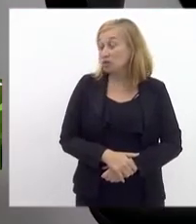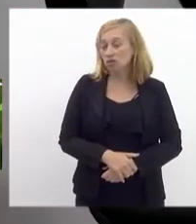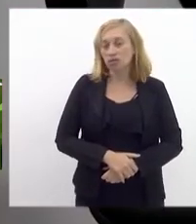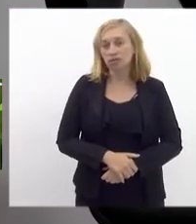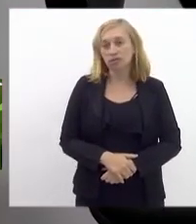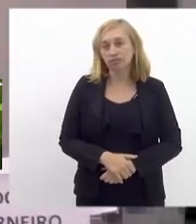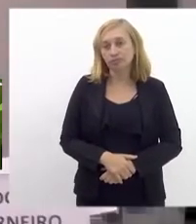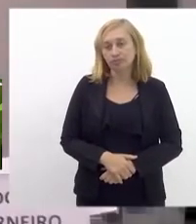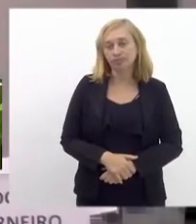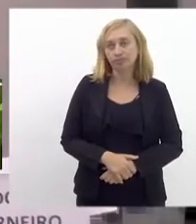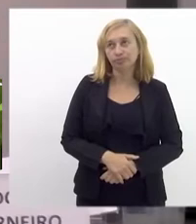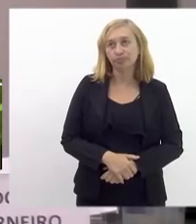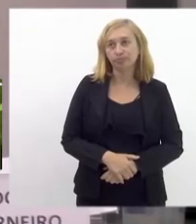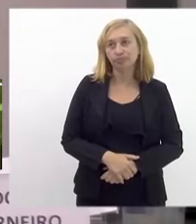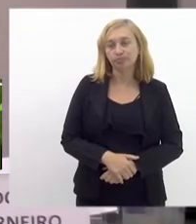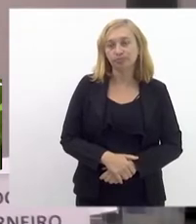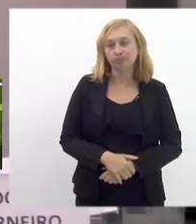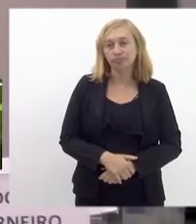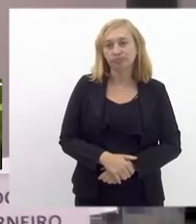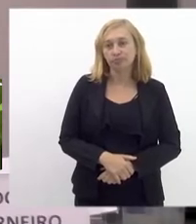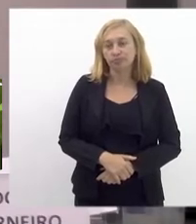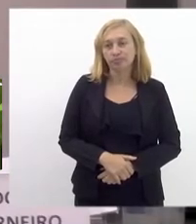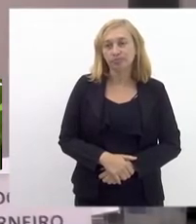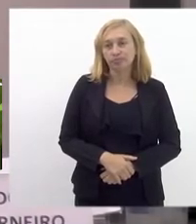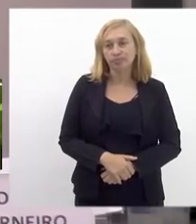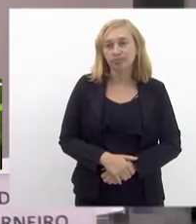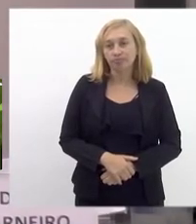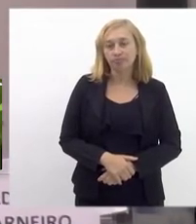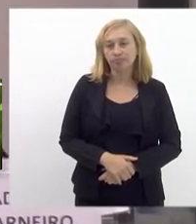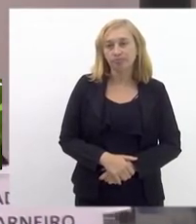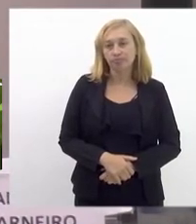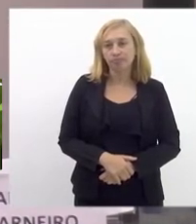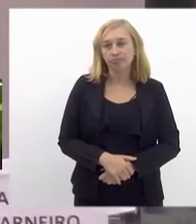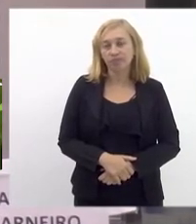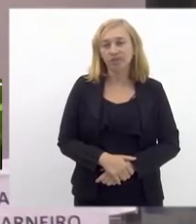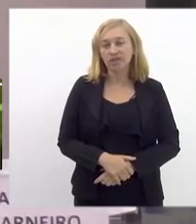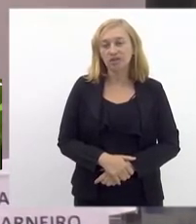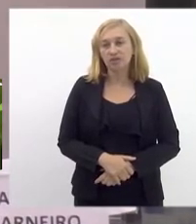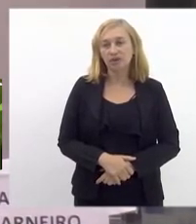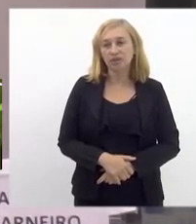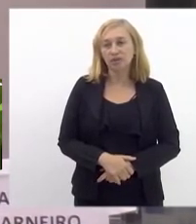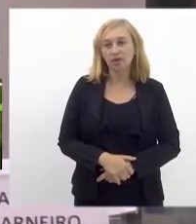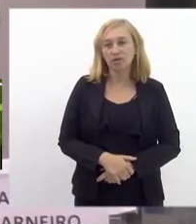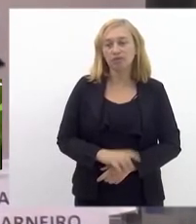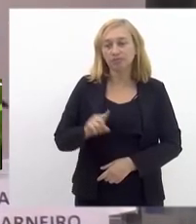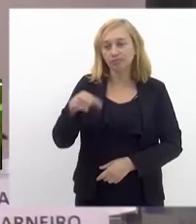da comissão, que depois dessa rodada a gente vai fazer agora um novo trabalho, não é mesmo, Geisa, de,